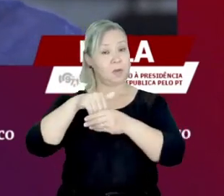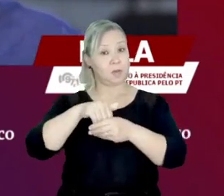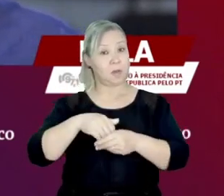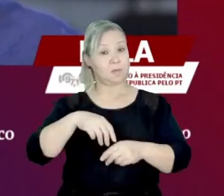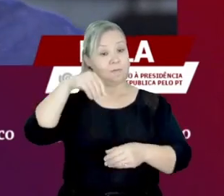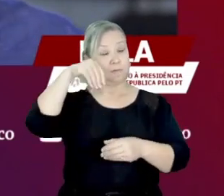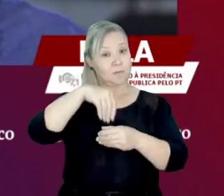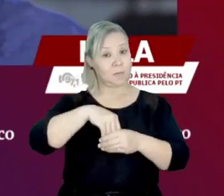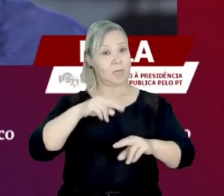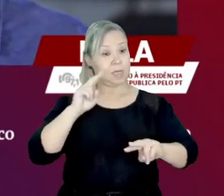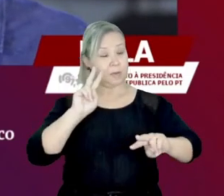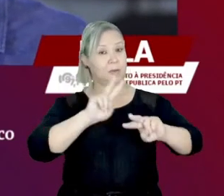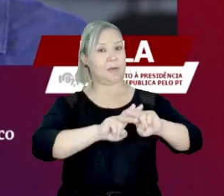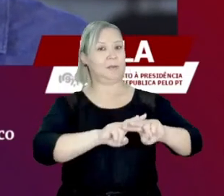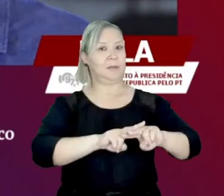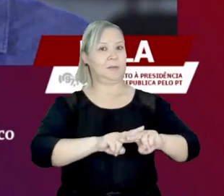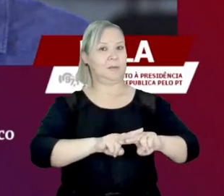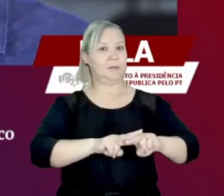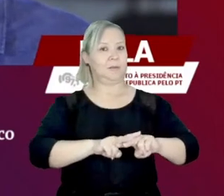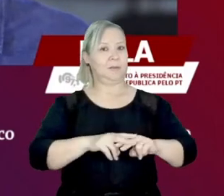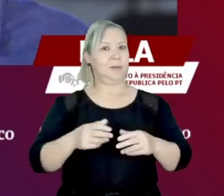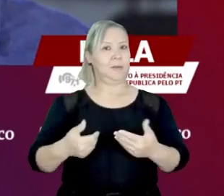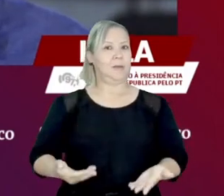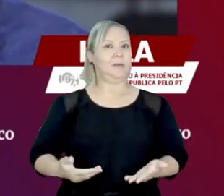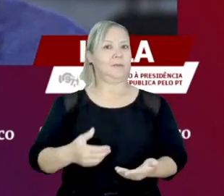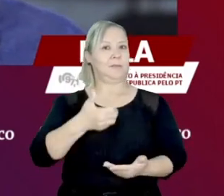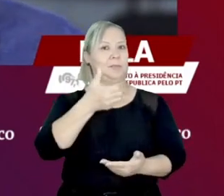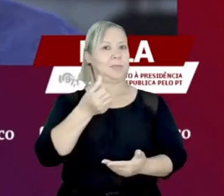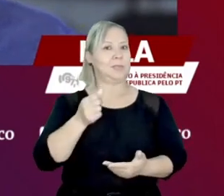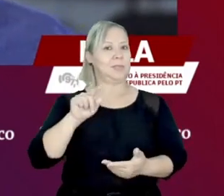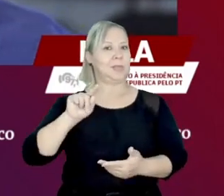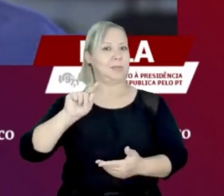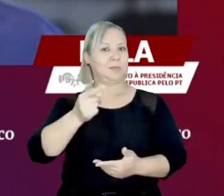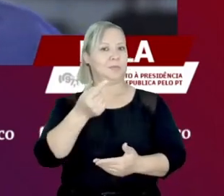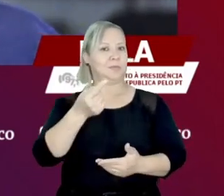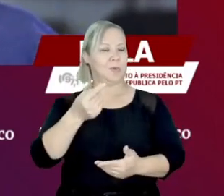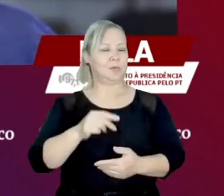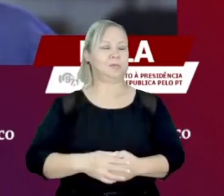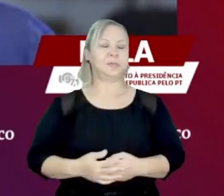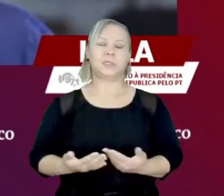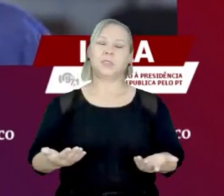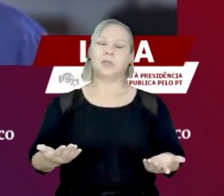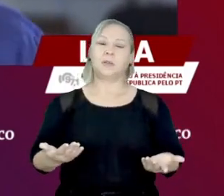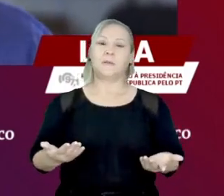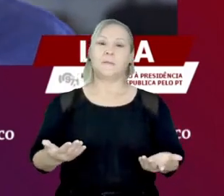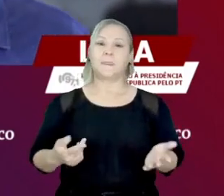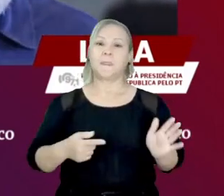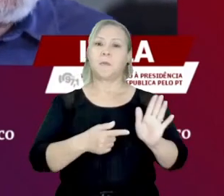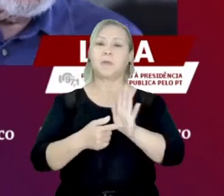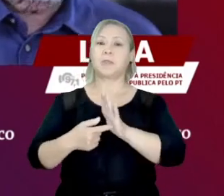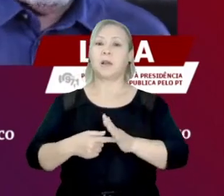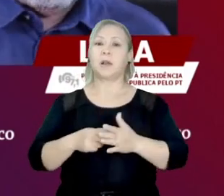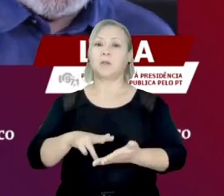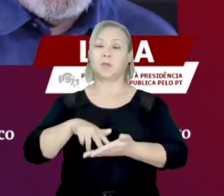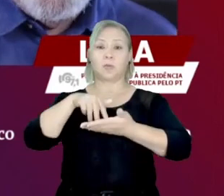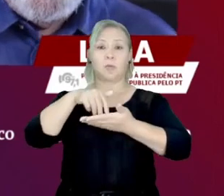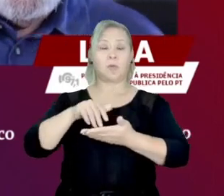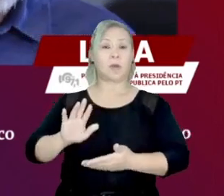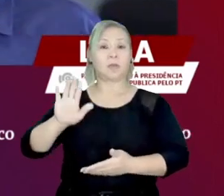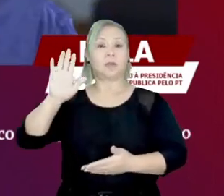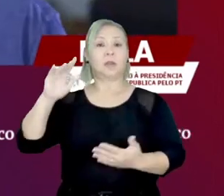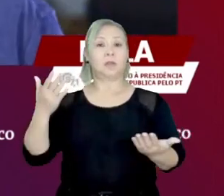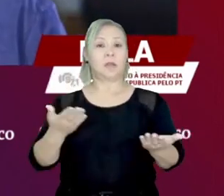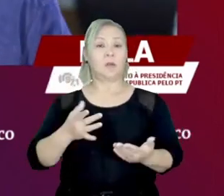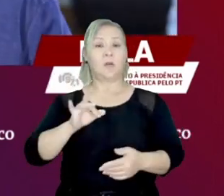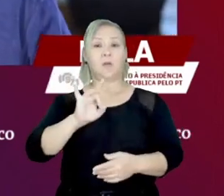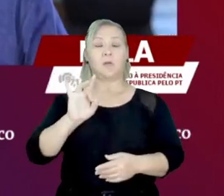eu sozinho tenho quase que o dobro do voto de quase todos os outros candidatos juntos. Ora, por que que o povo não se afastou? Por